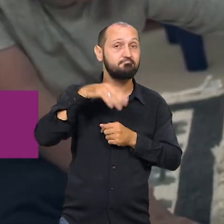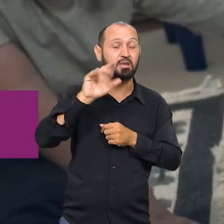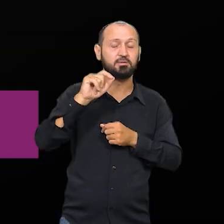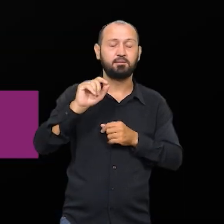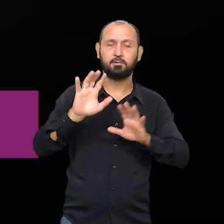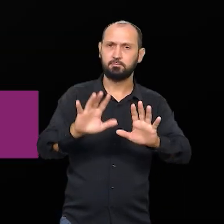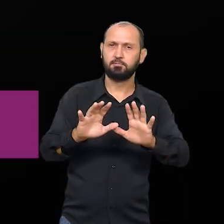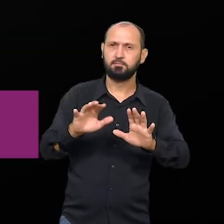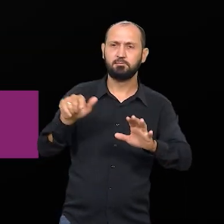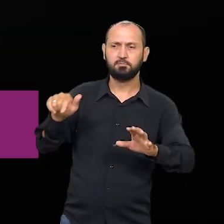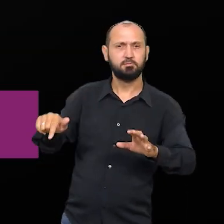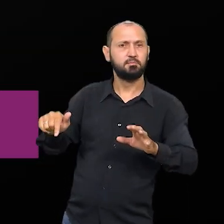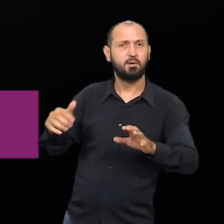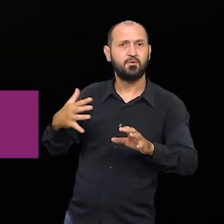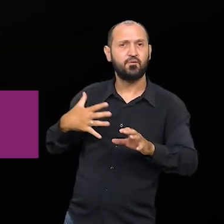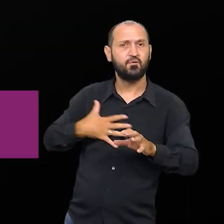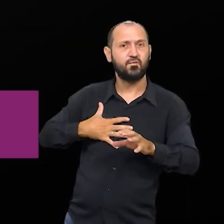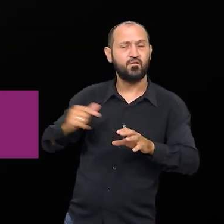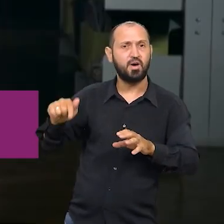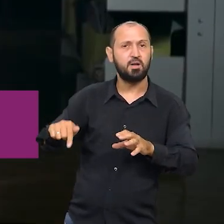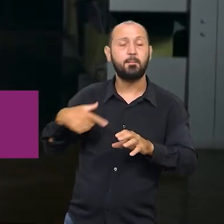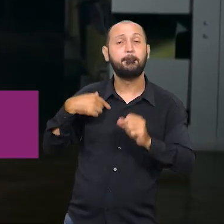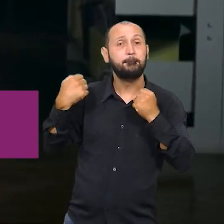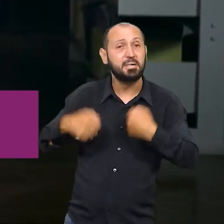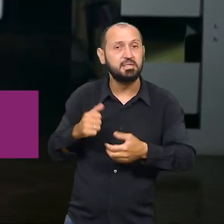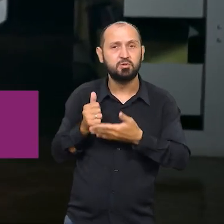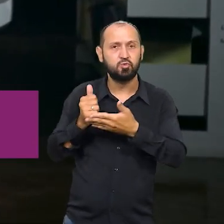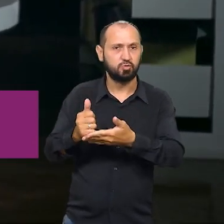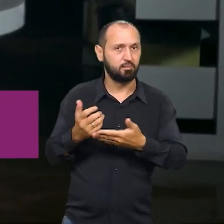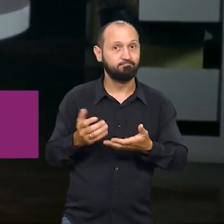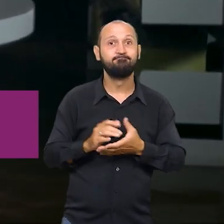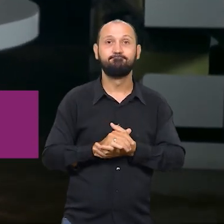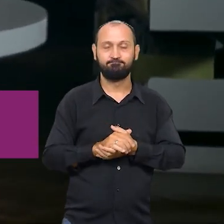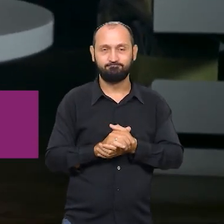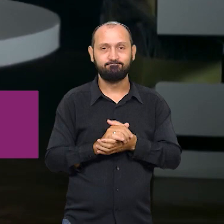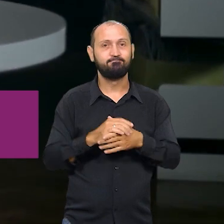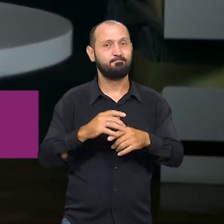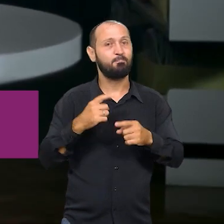é meu filho, eu tenho que fazer alguma coisa. Até porque